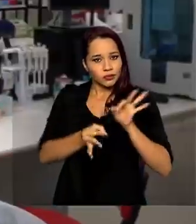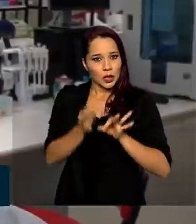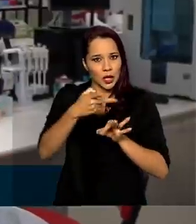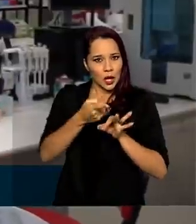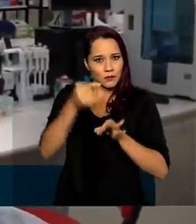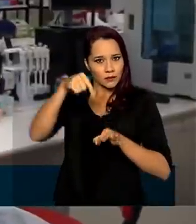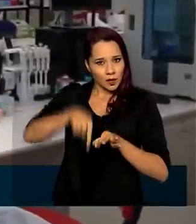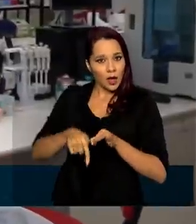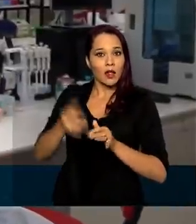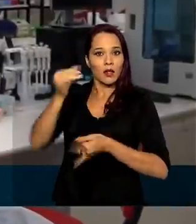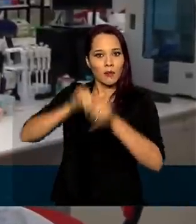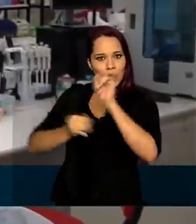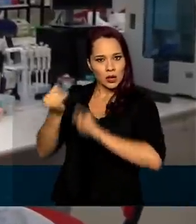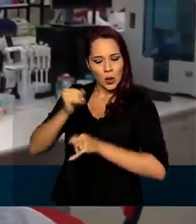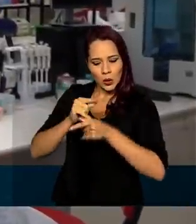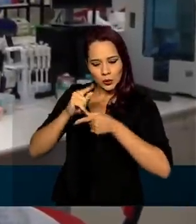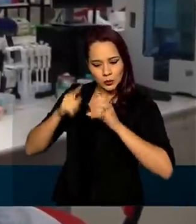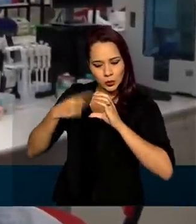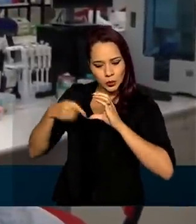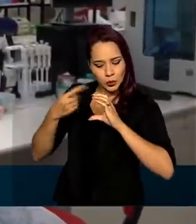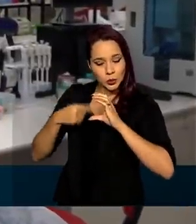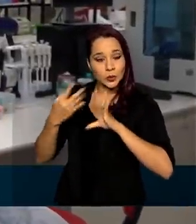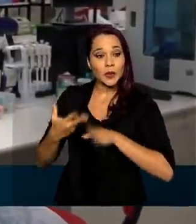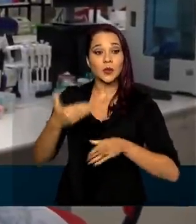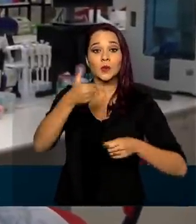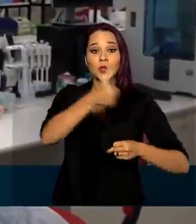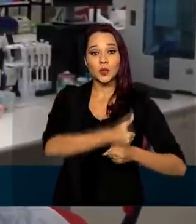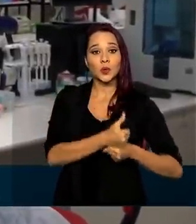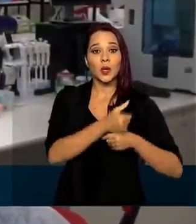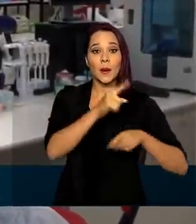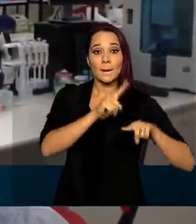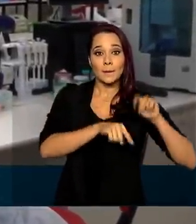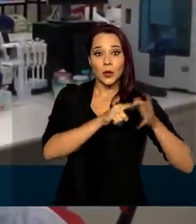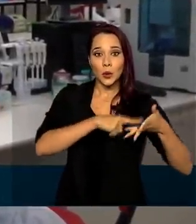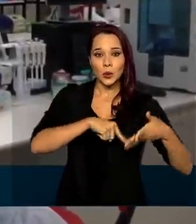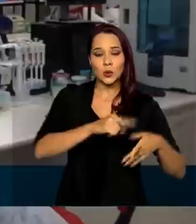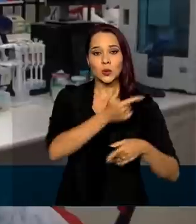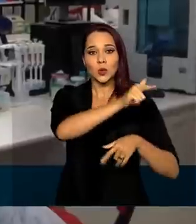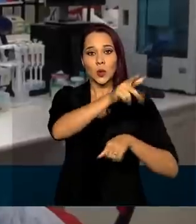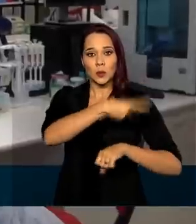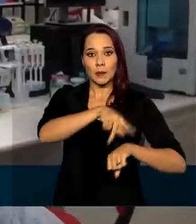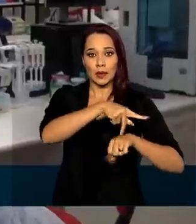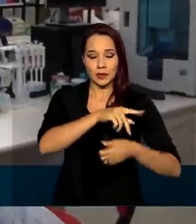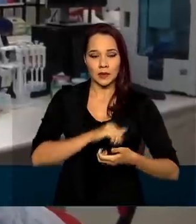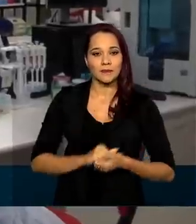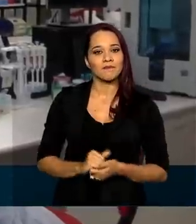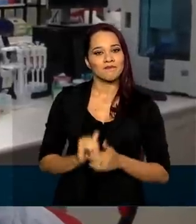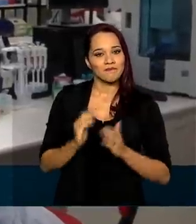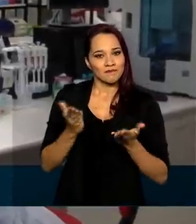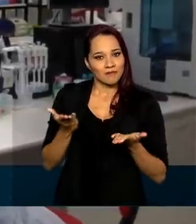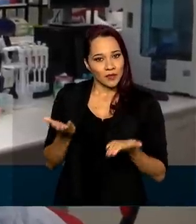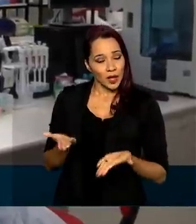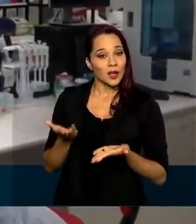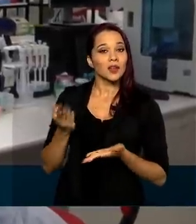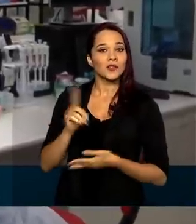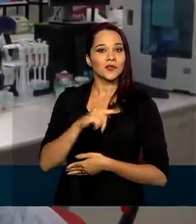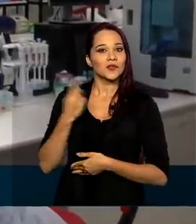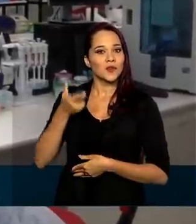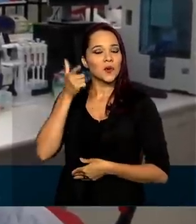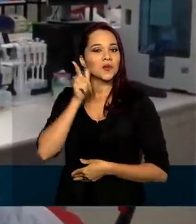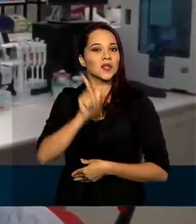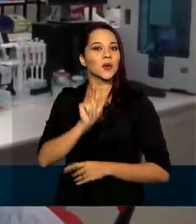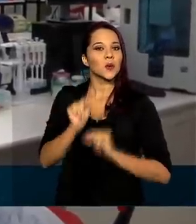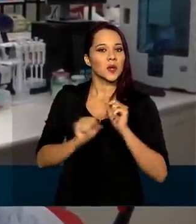aqui nesse laboratório para substituir produtos importados. Dessa maneira, a gente